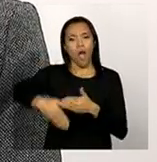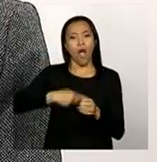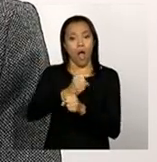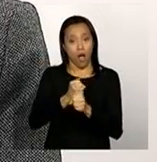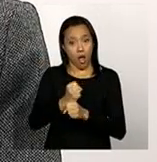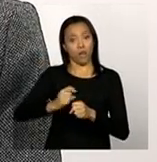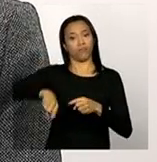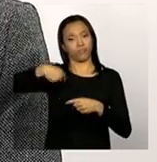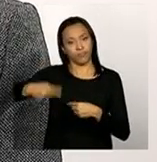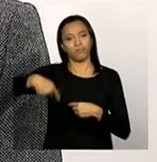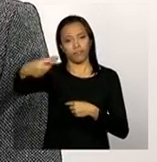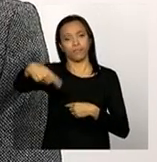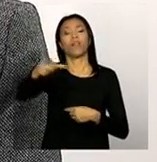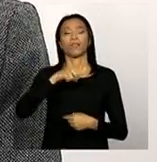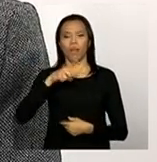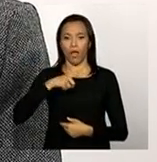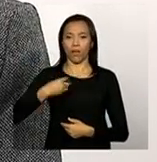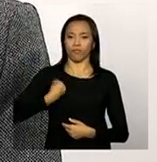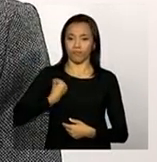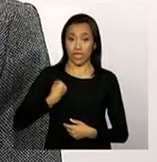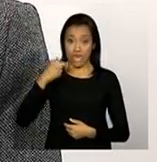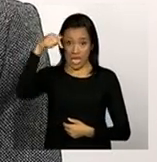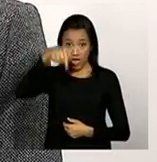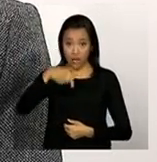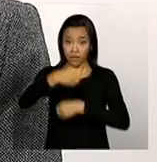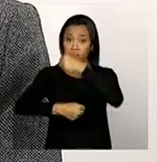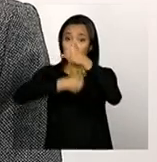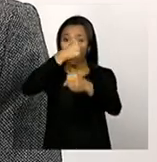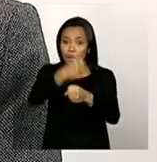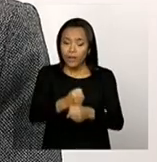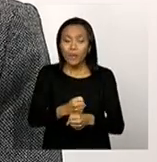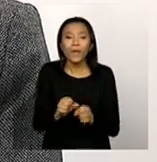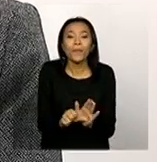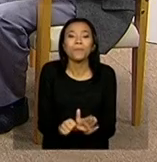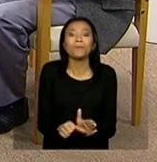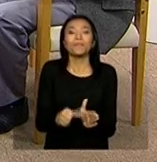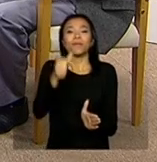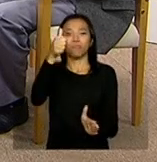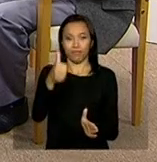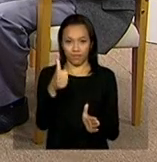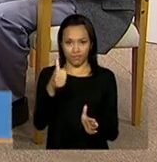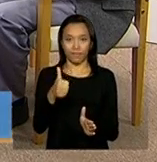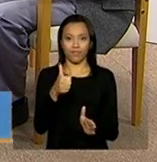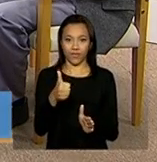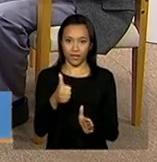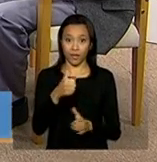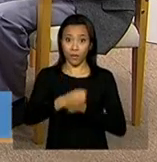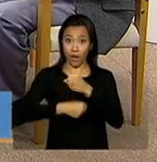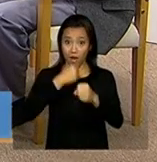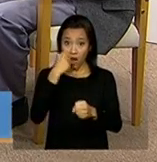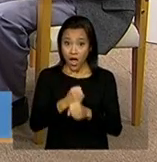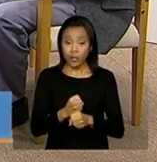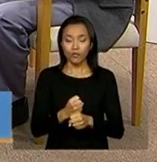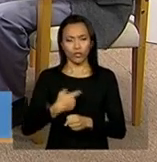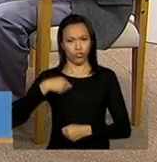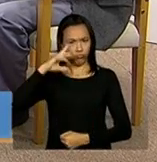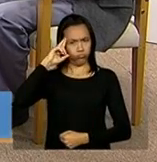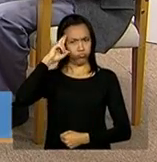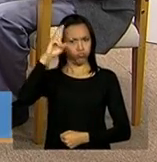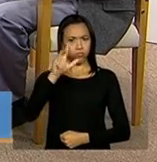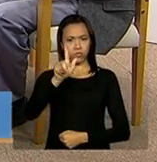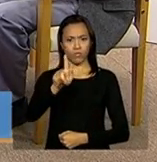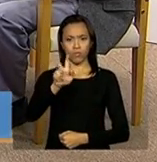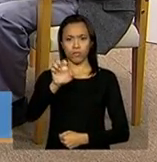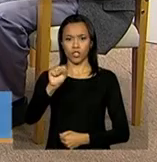E este ano, em particular, é muito importante porque é o primeiro ano das gestões municipais que se